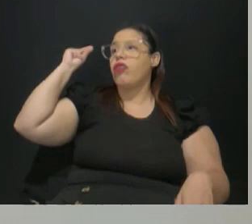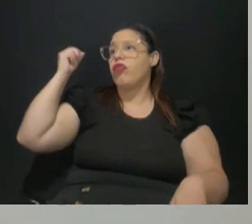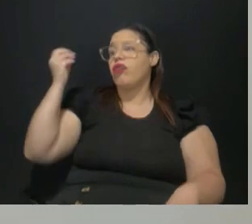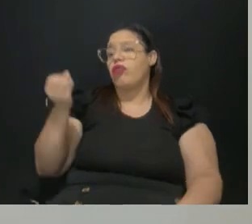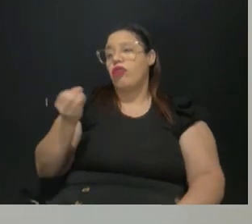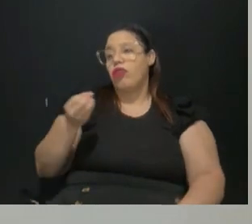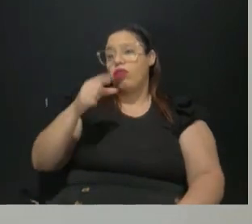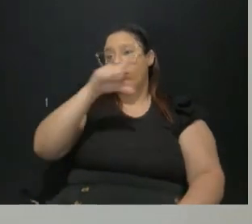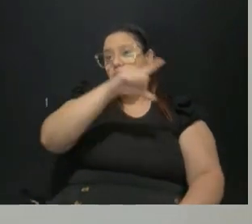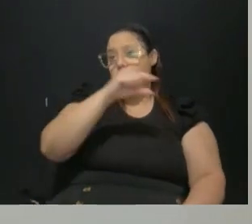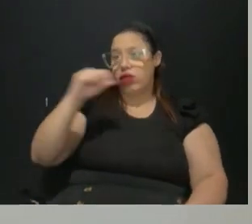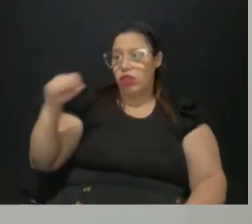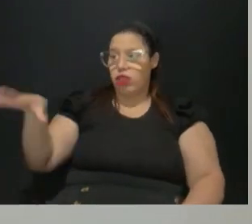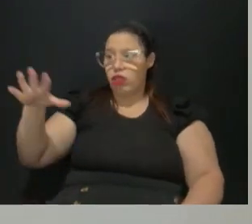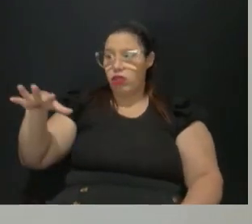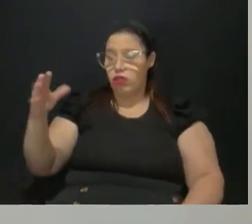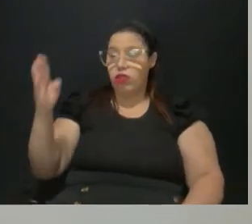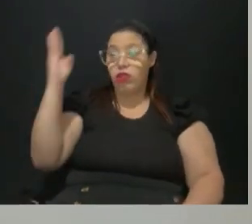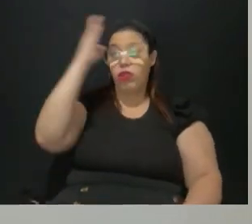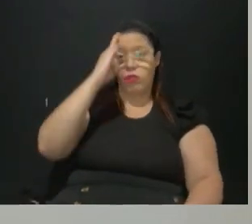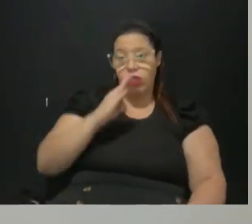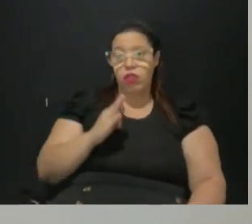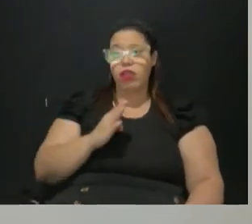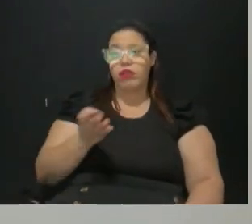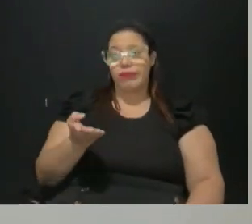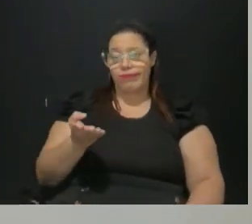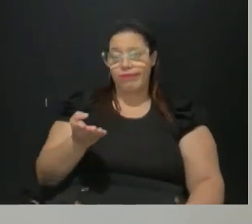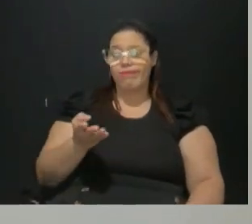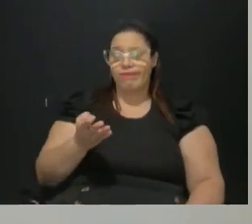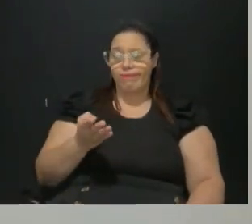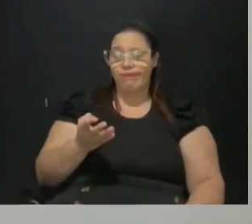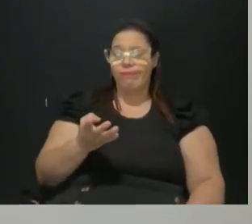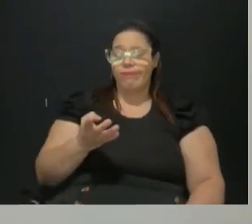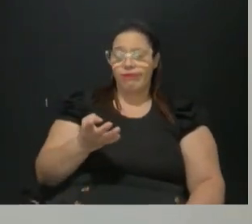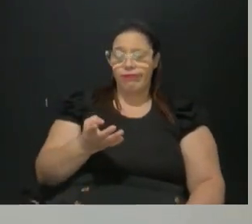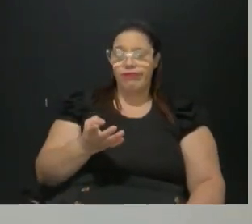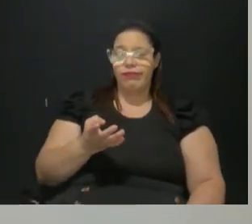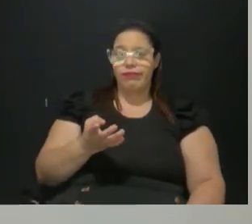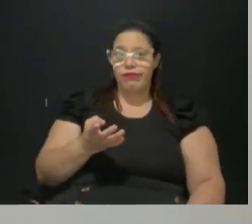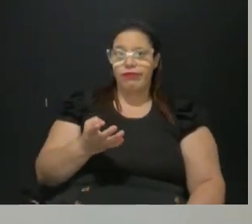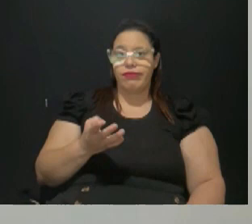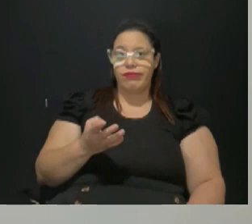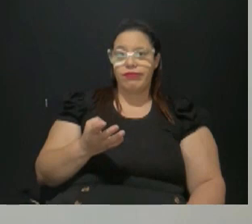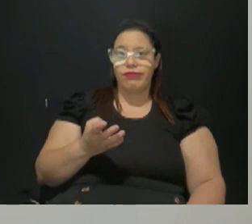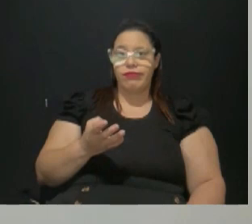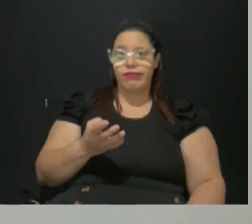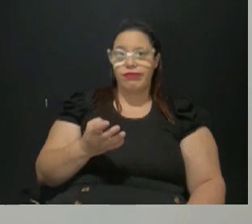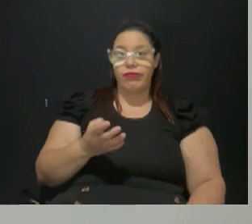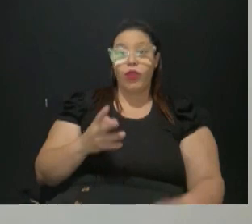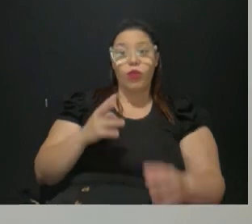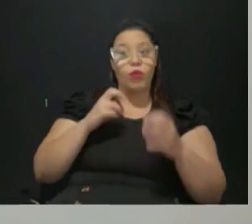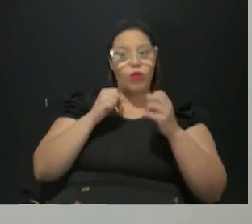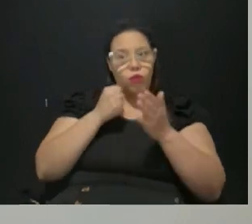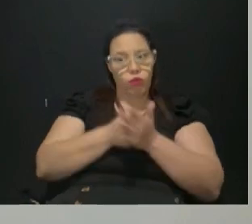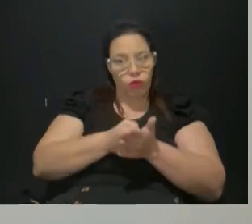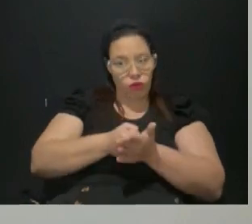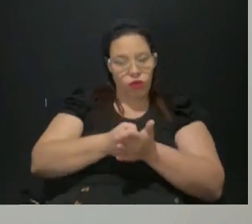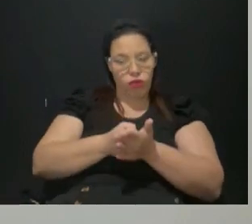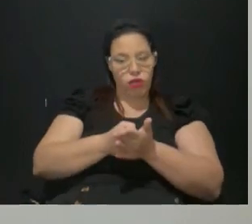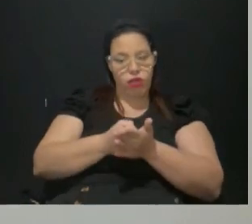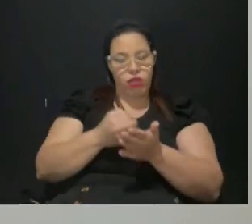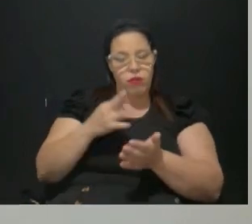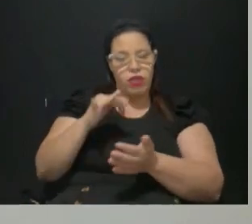da área de transmissão e ter vindo ao Brasil. Então, existe esse reforço